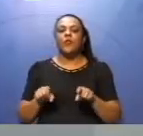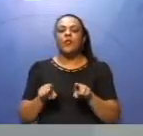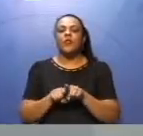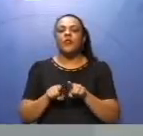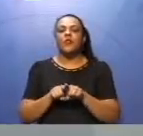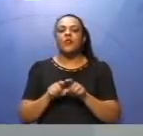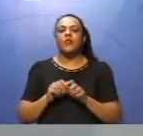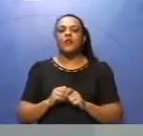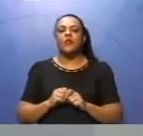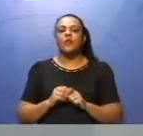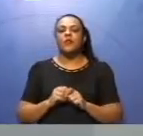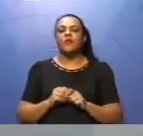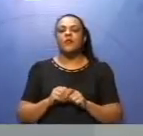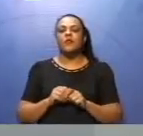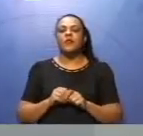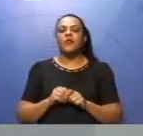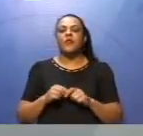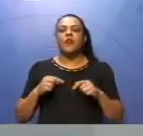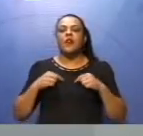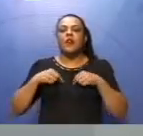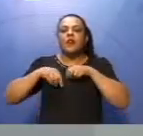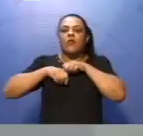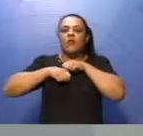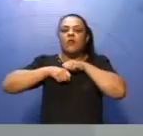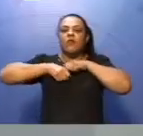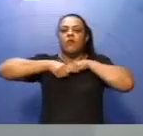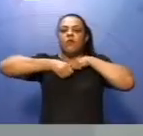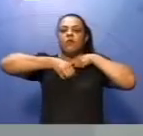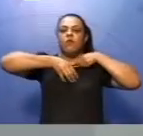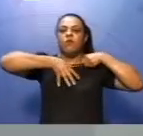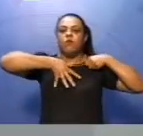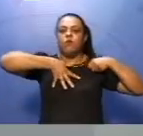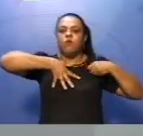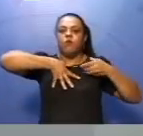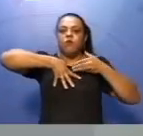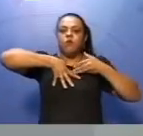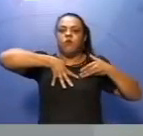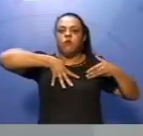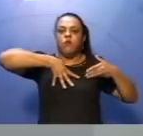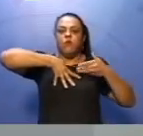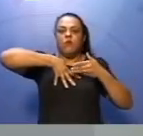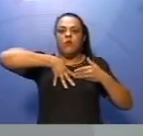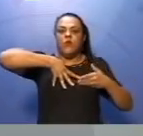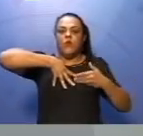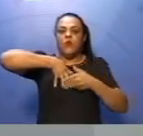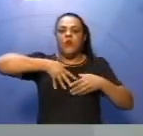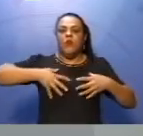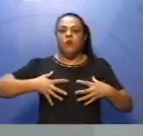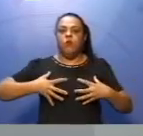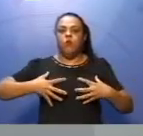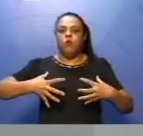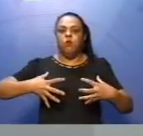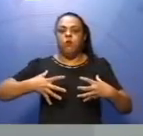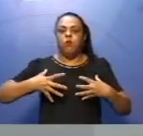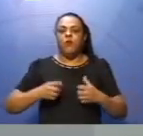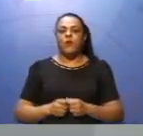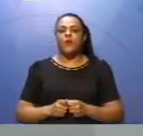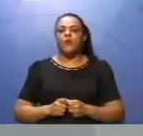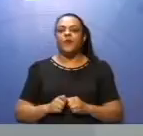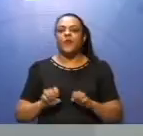desses bronquíolos, a gente vai ter os alvéolos pulmonares. Na verdade, toda essa